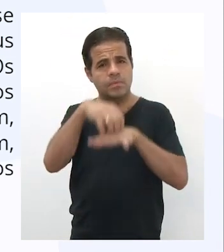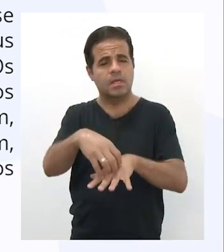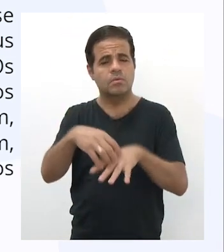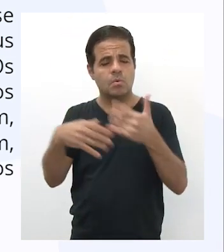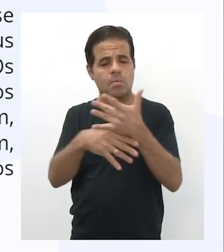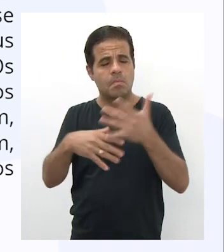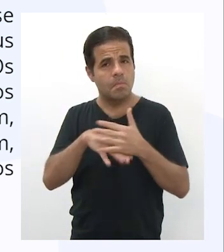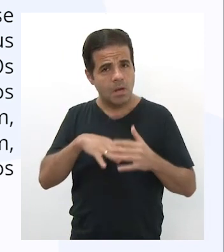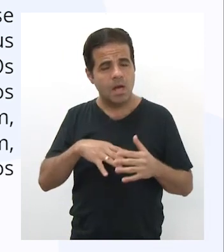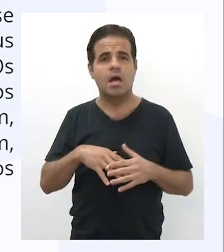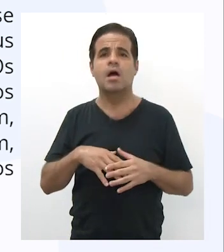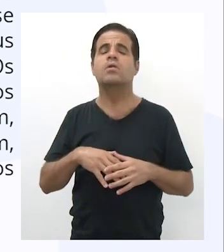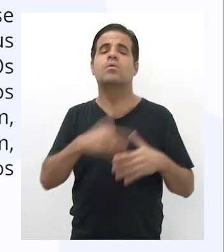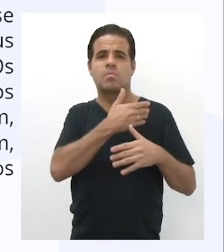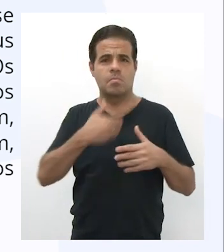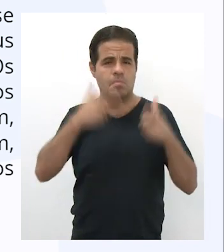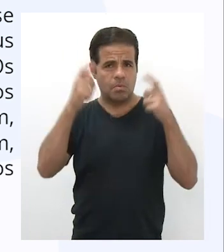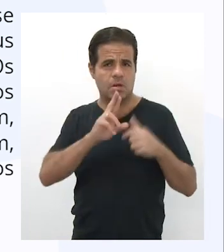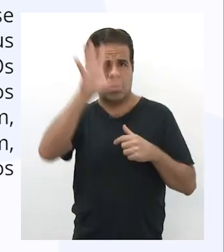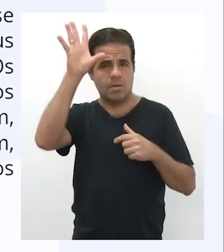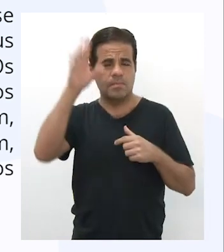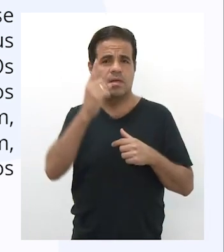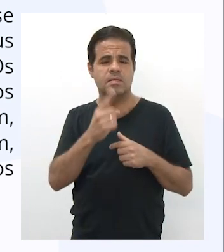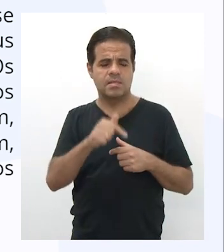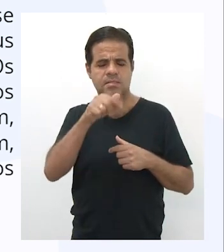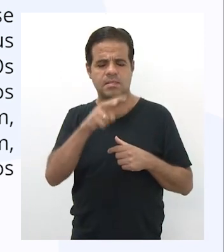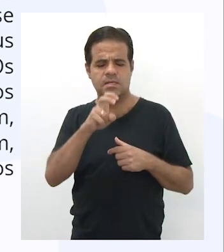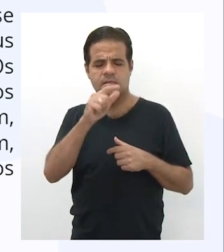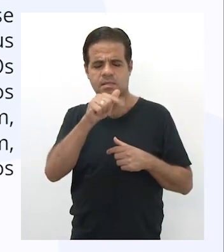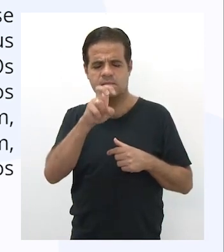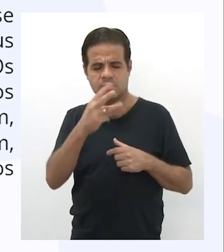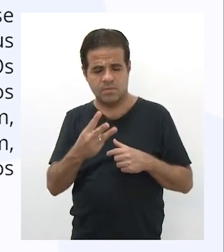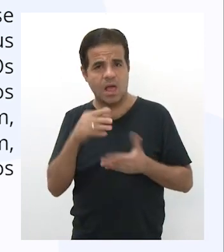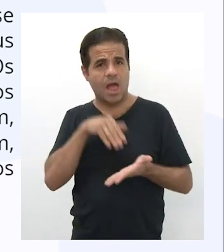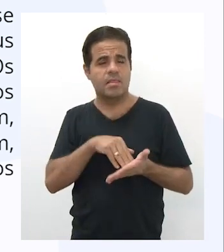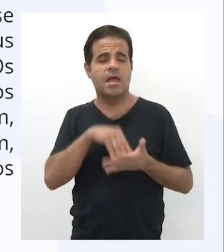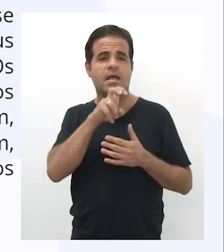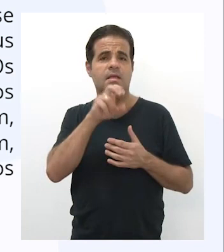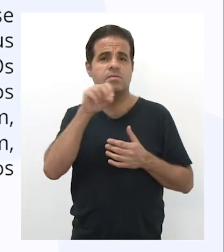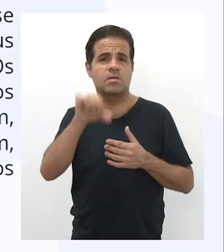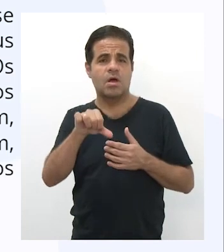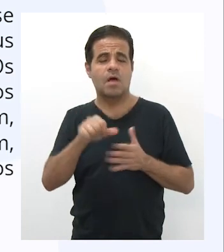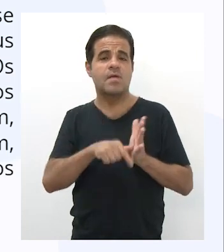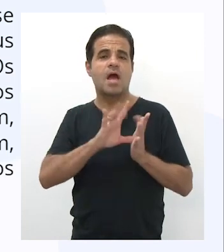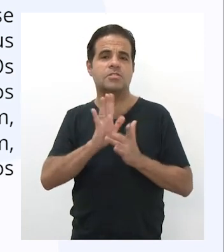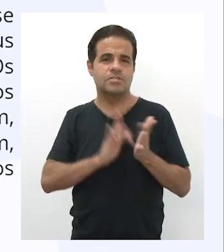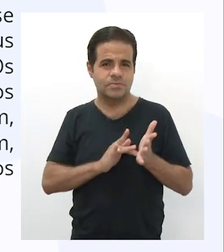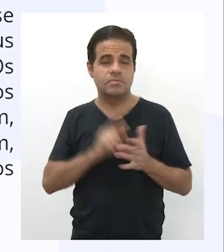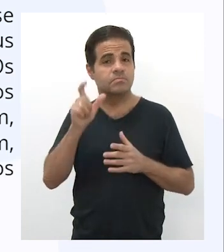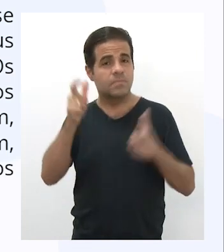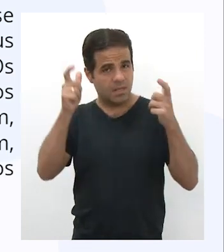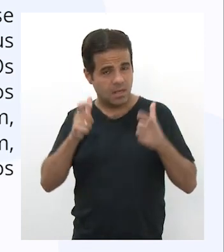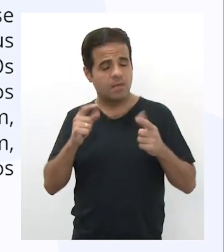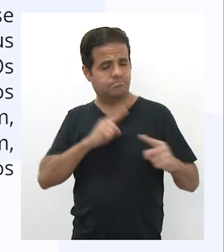urbano. Monarquia Romana, 753 a 509 a.C. Os reis